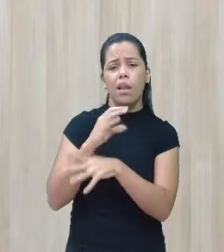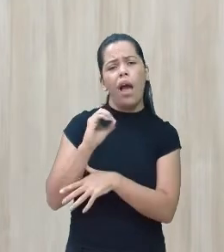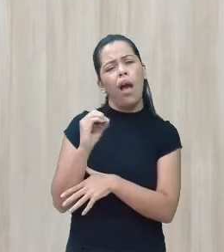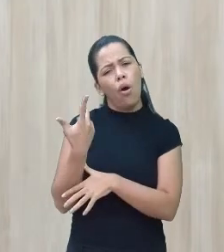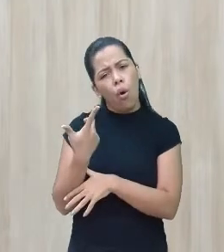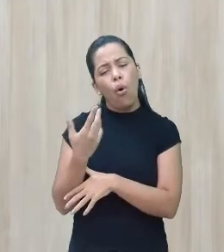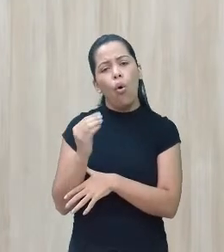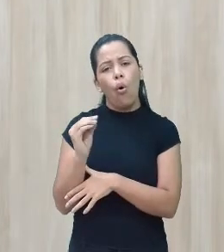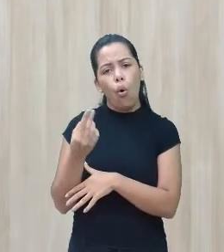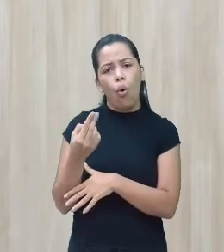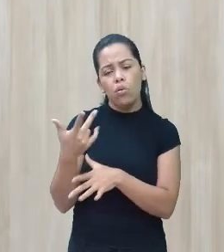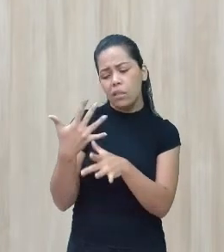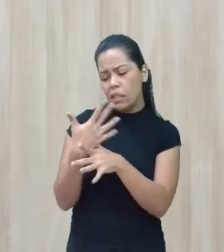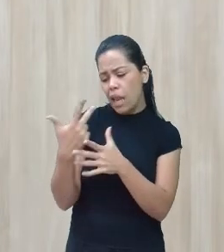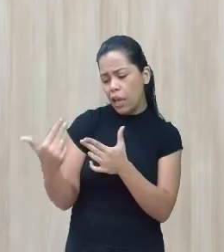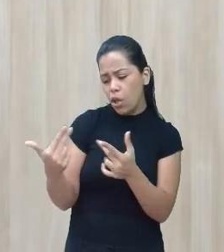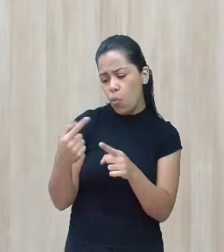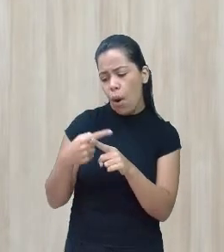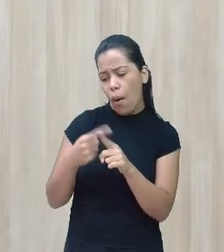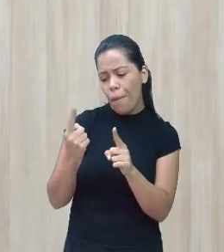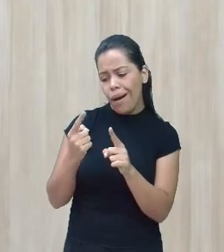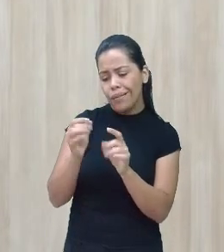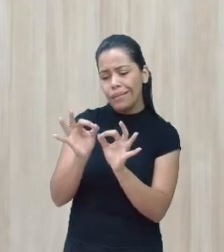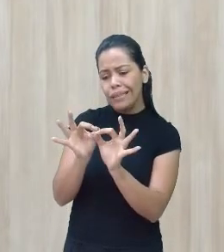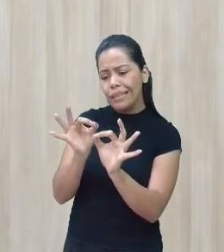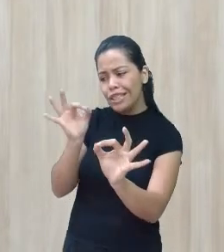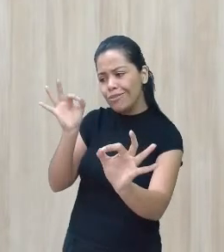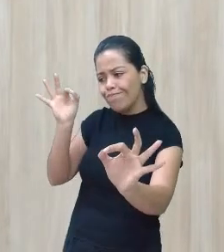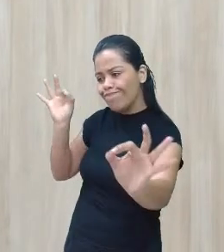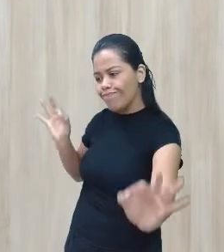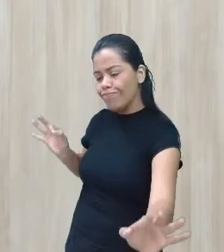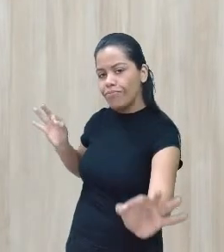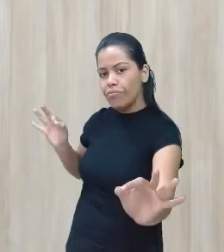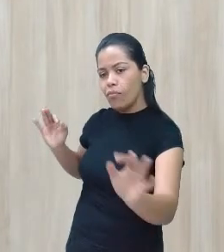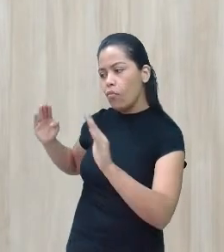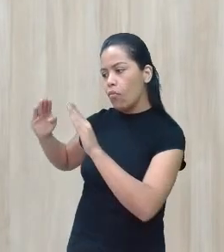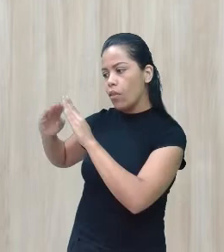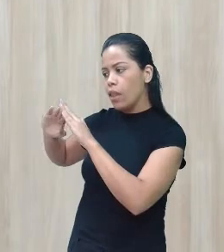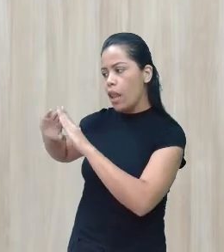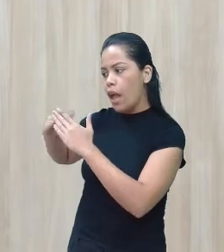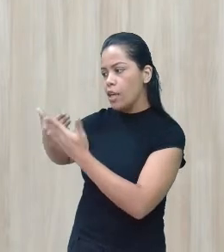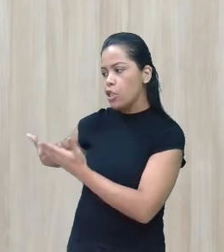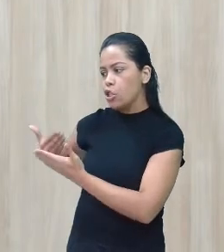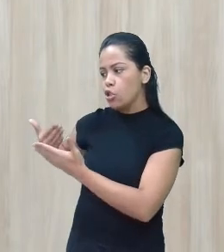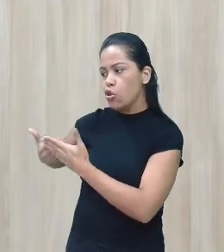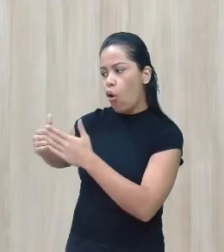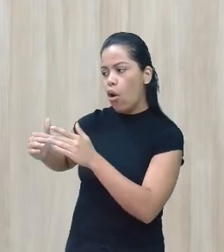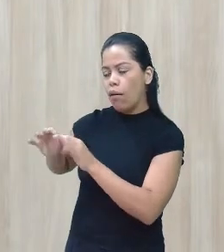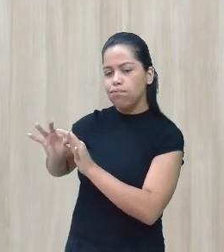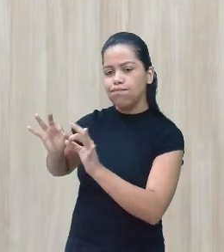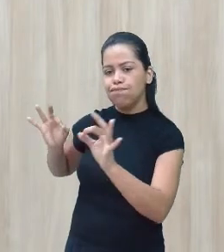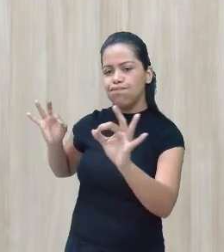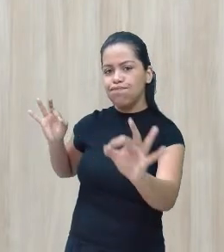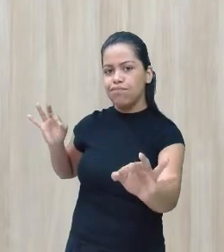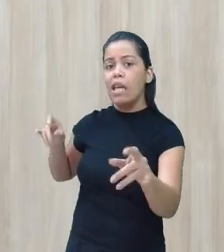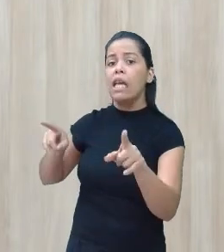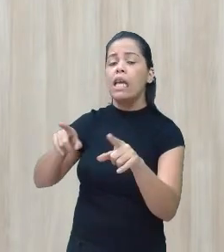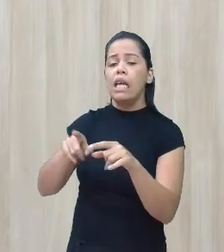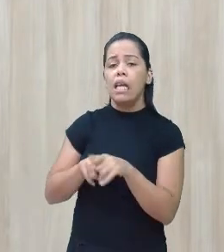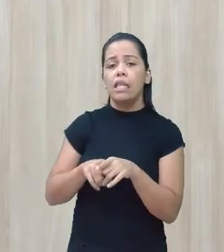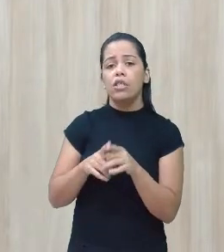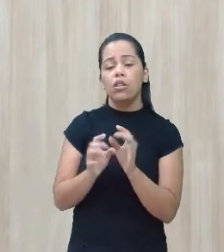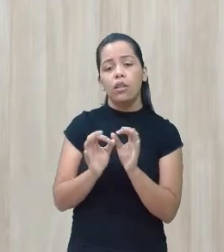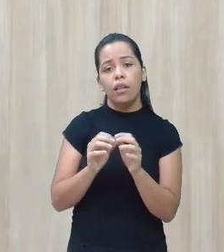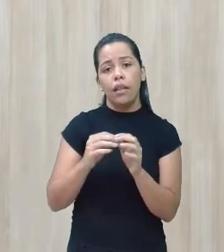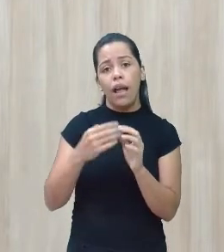mais distante do meu local de trabalho ou da escola em que trabalho, que estou locada, e ainda assim fazer uma aula para vocês, e ainda